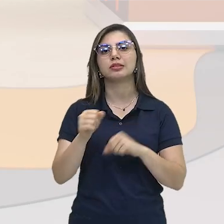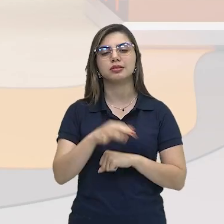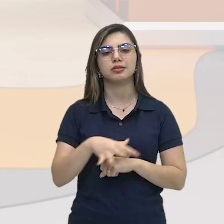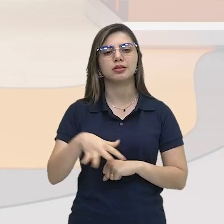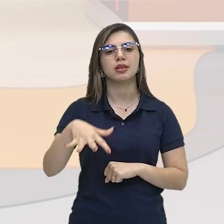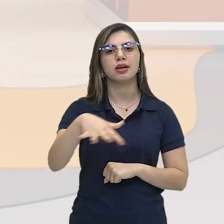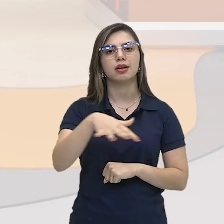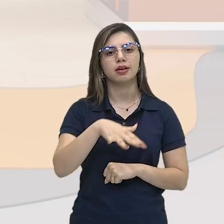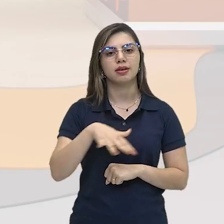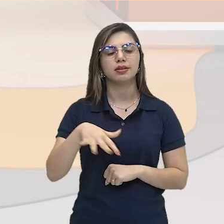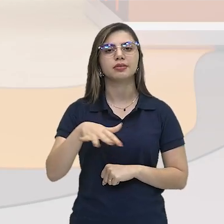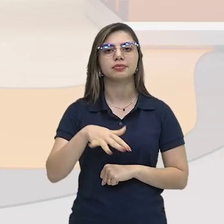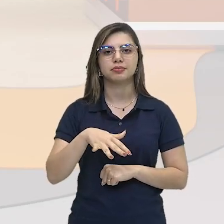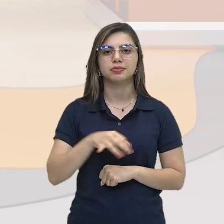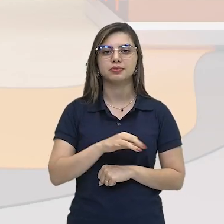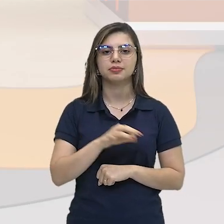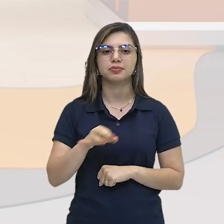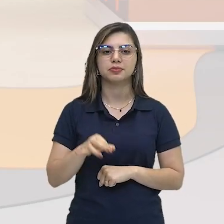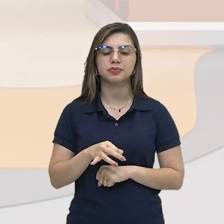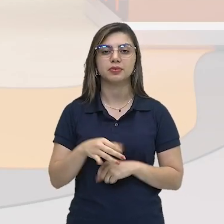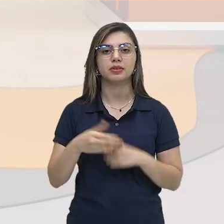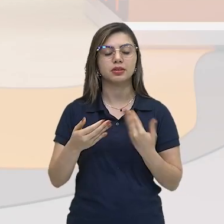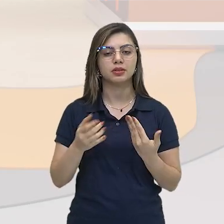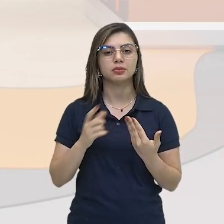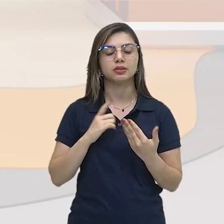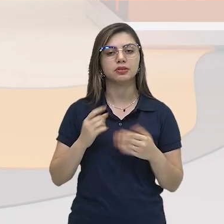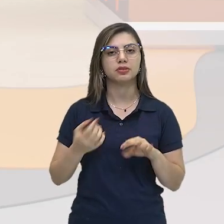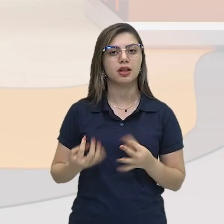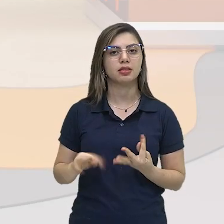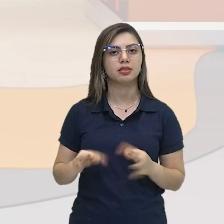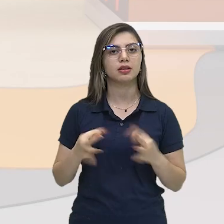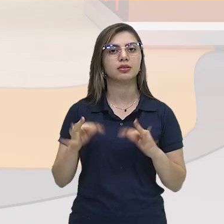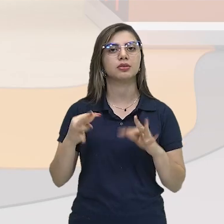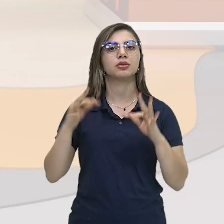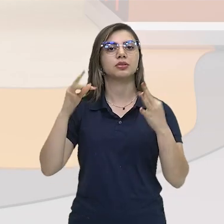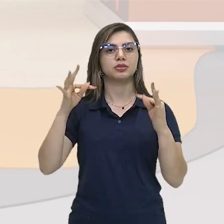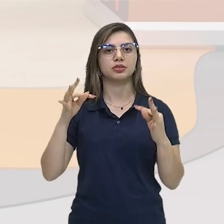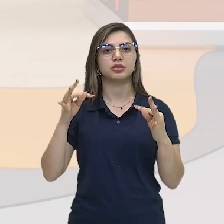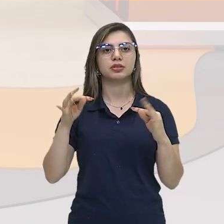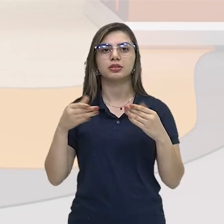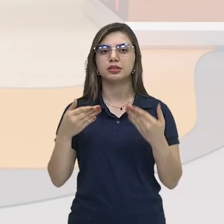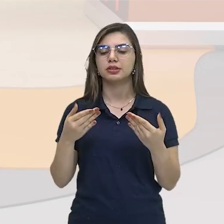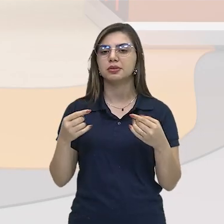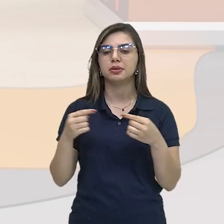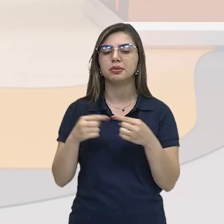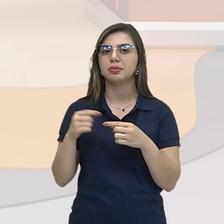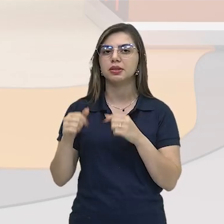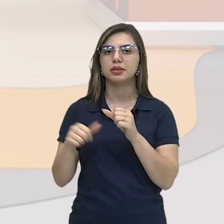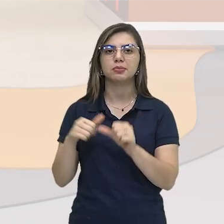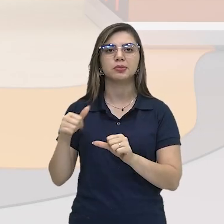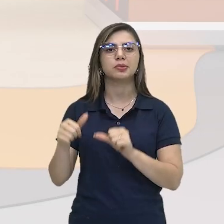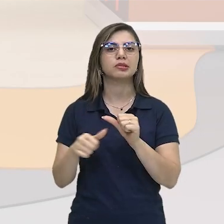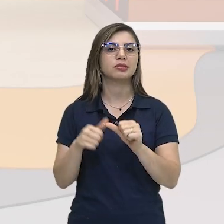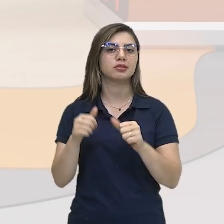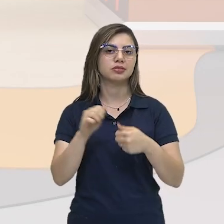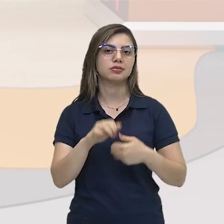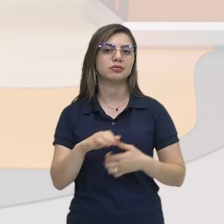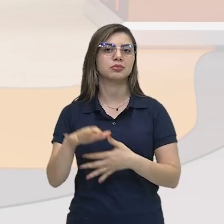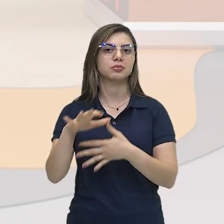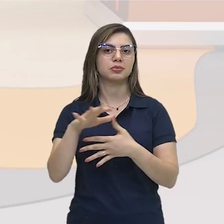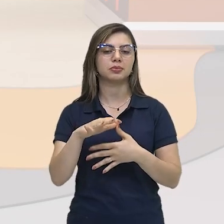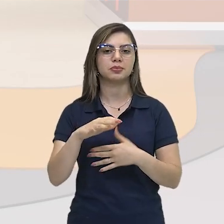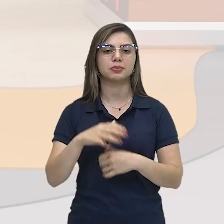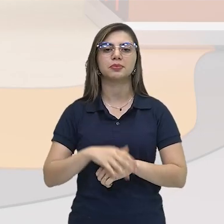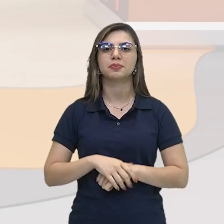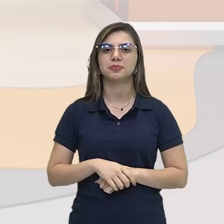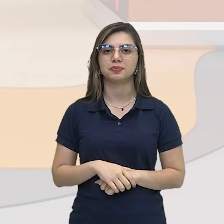território com o passar do tempo, com o desenvolvimento tecnológico. Isso tudo vai modificando, assim os mapas também vão se